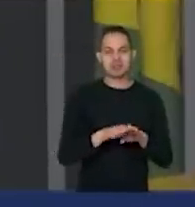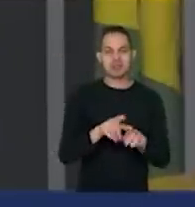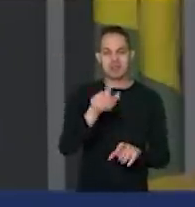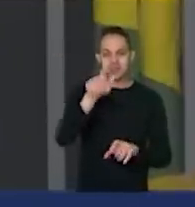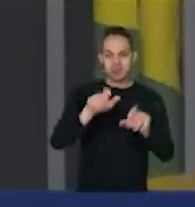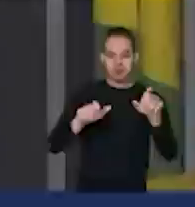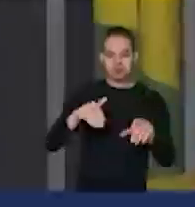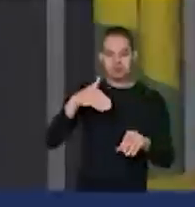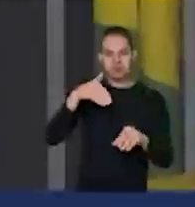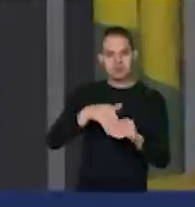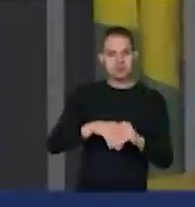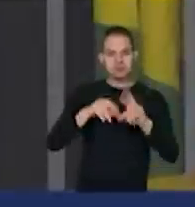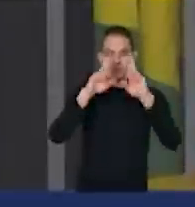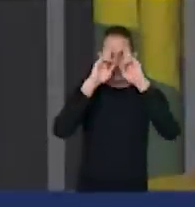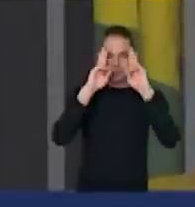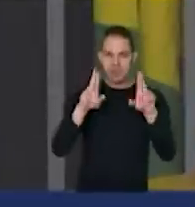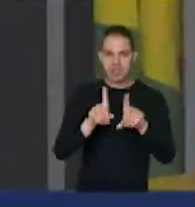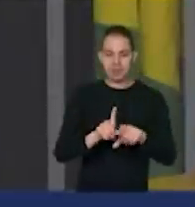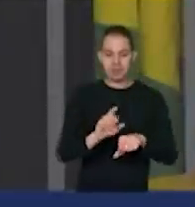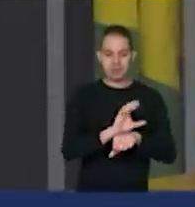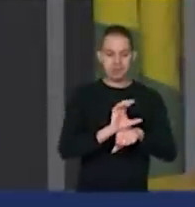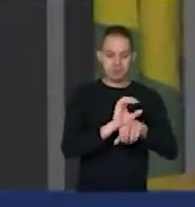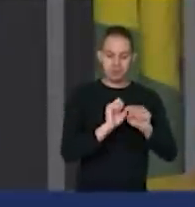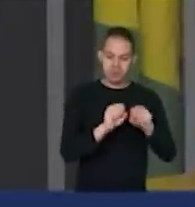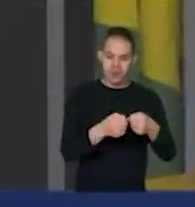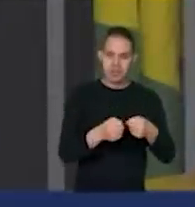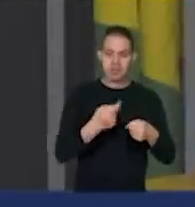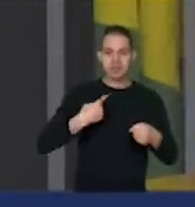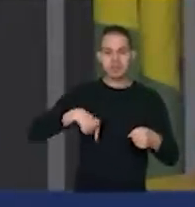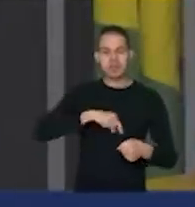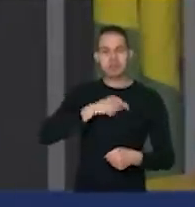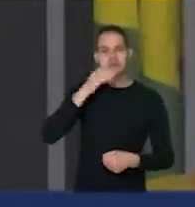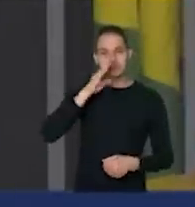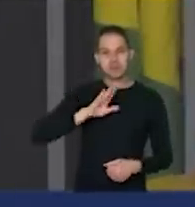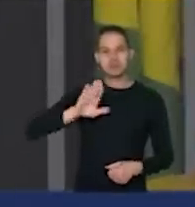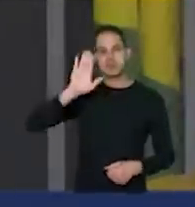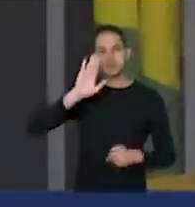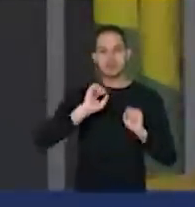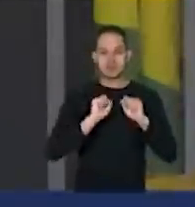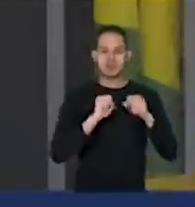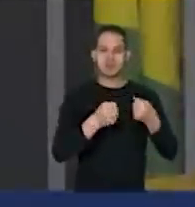defesa da Constituição que nós juramos defender.